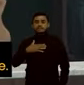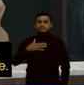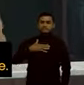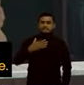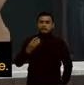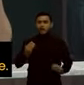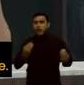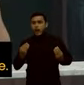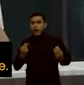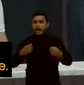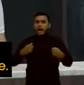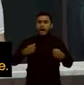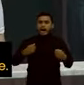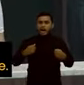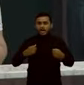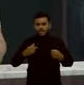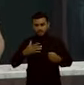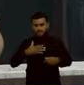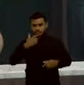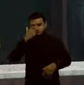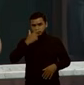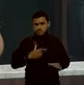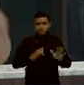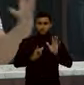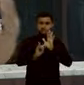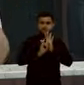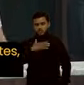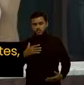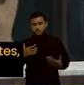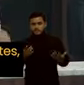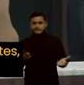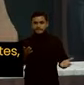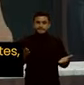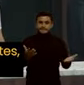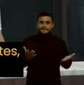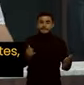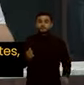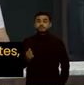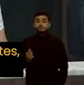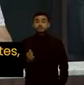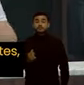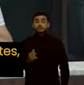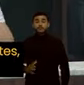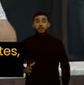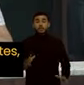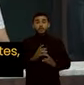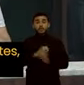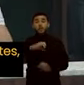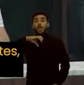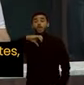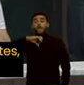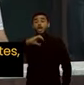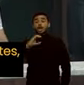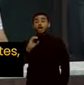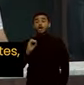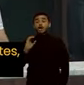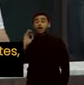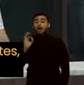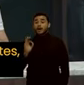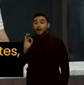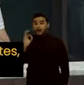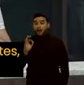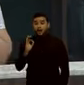a respeito da sua identidade, sabe o que acontece? Quase 90% desses adolescentes, ao fim